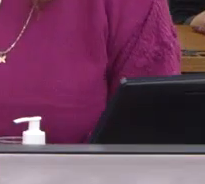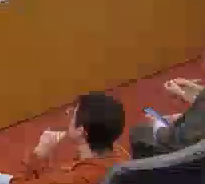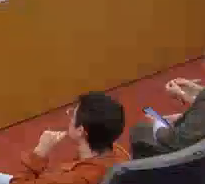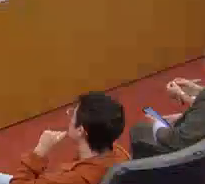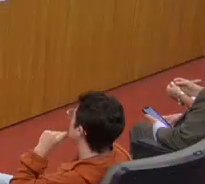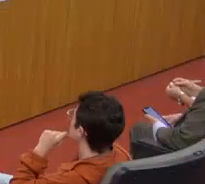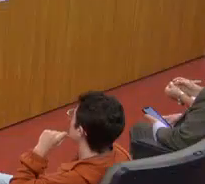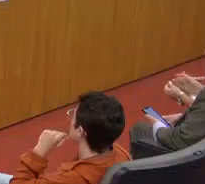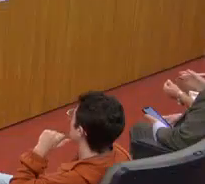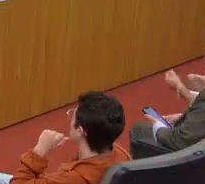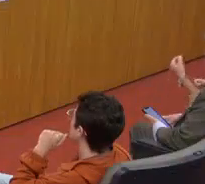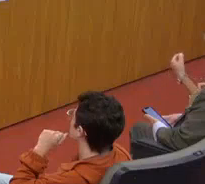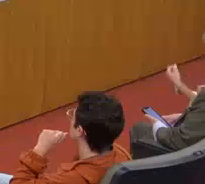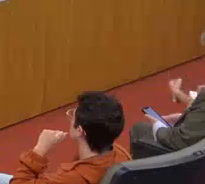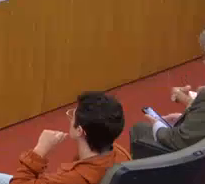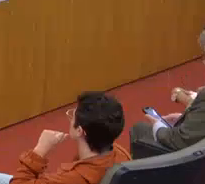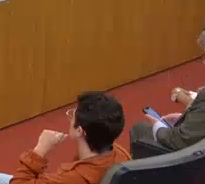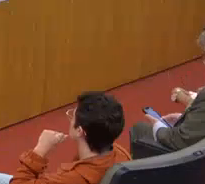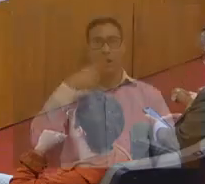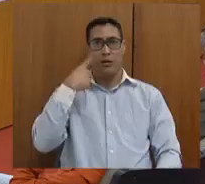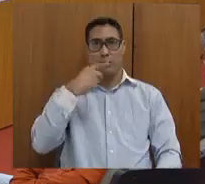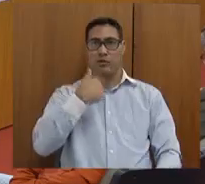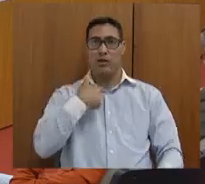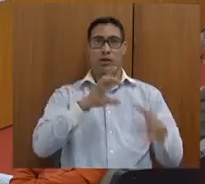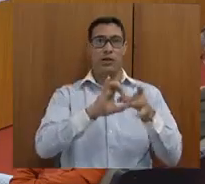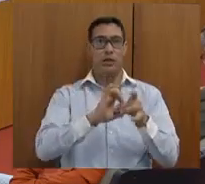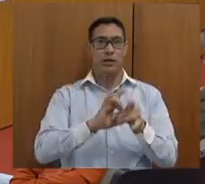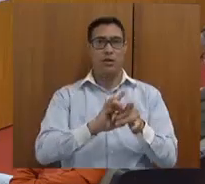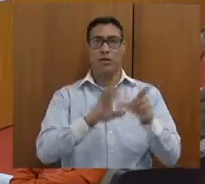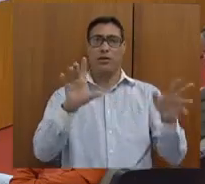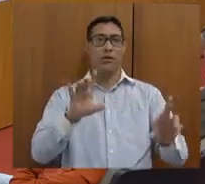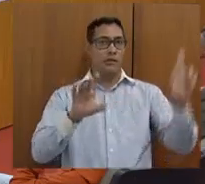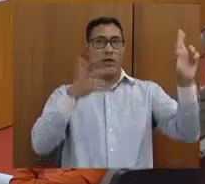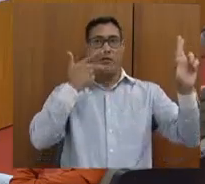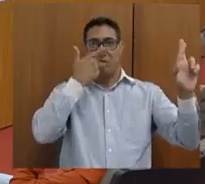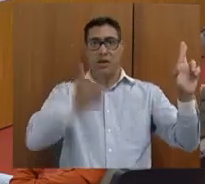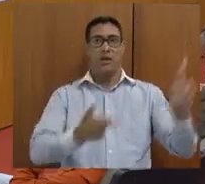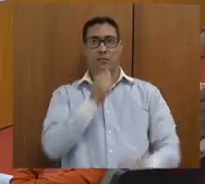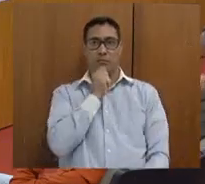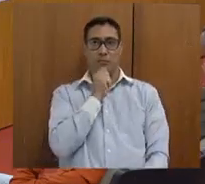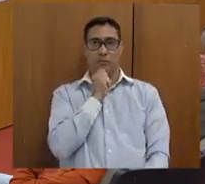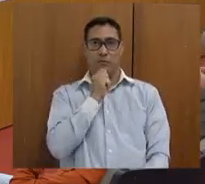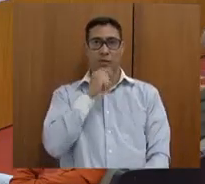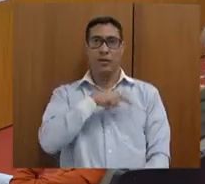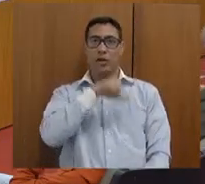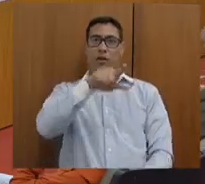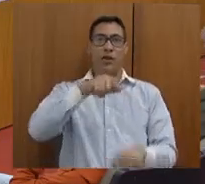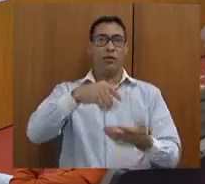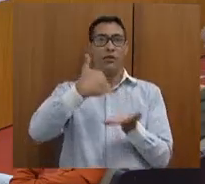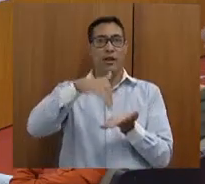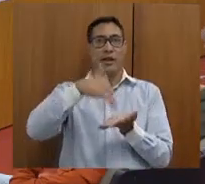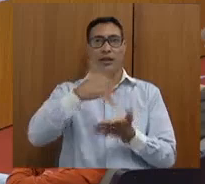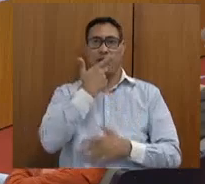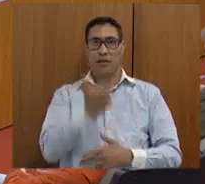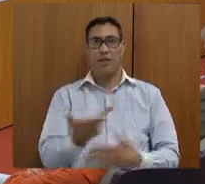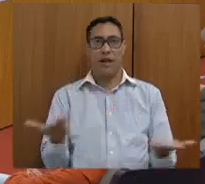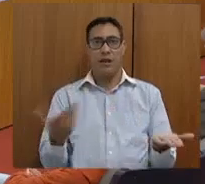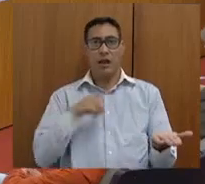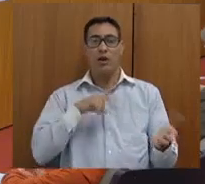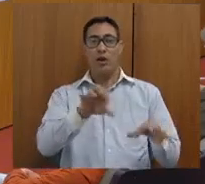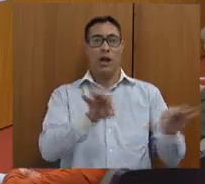já aconteceram aqui Deputado eu não te dei não tem a palavra ao senhor porque nós estamos no meio da fala do secretário eu eu